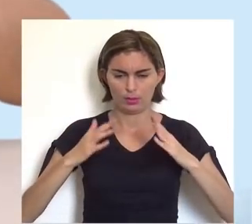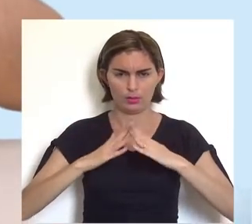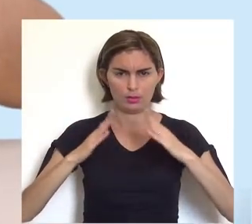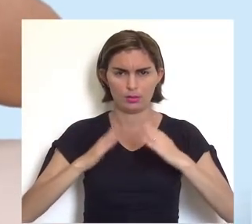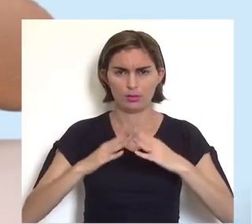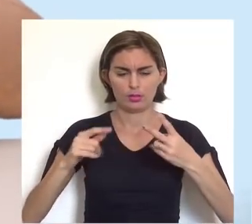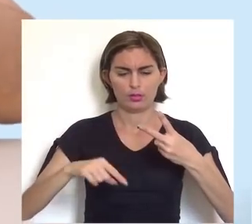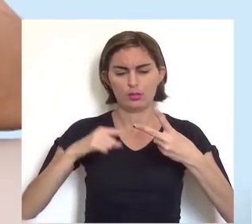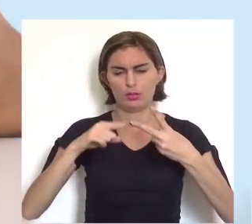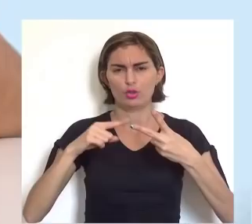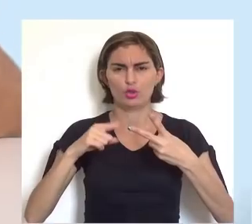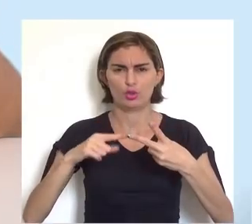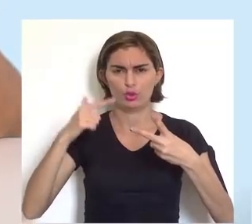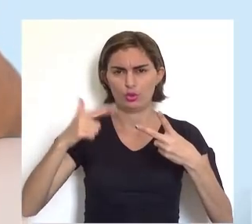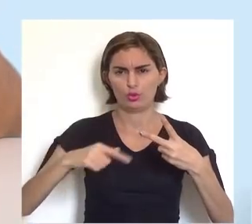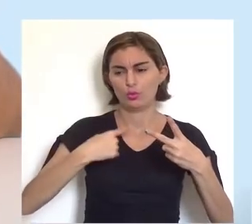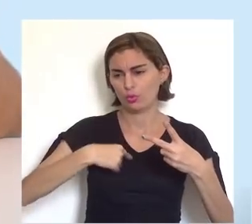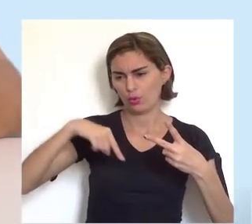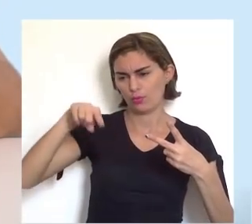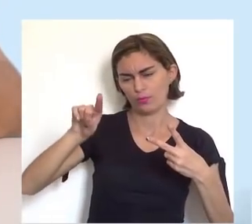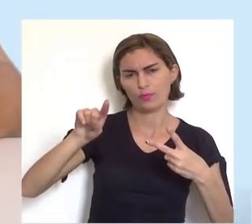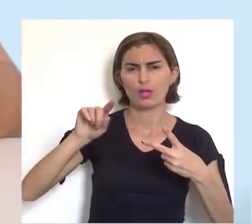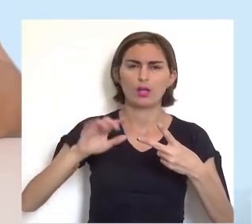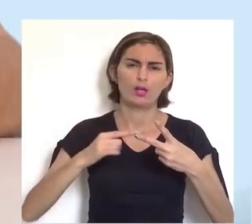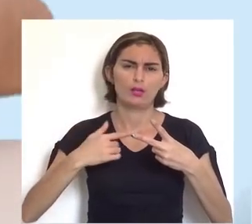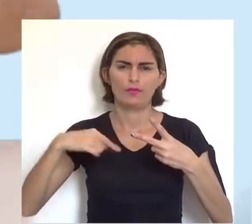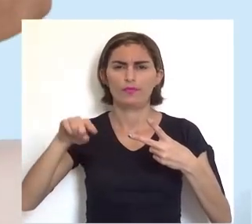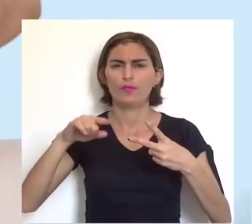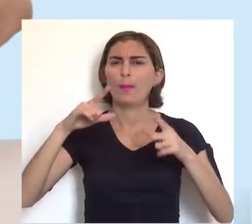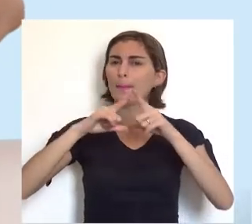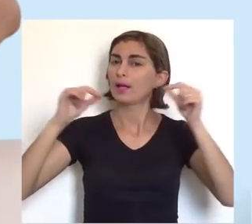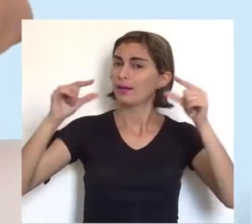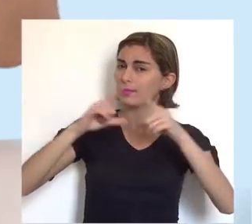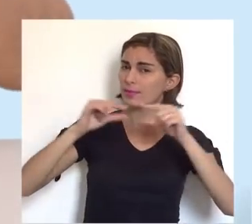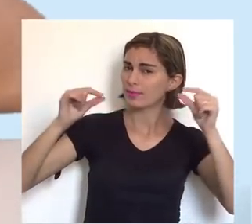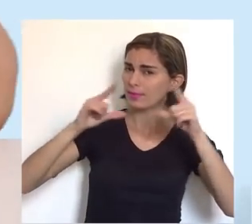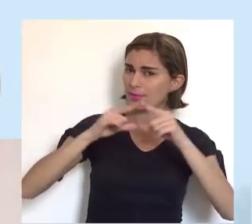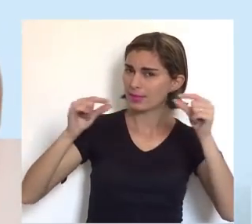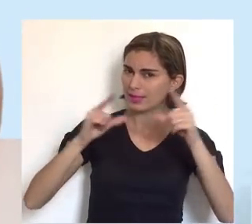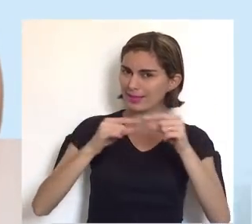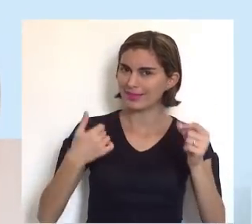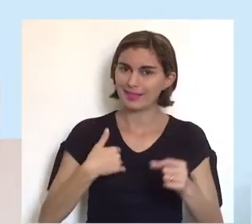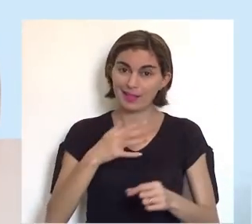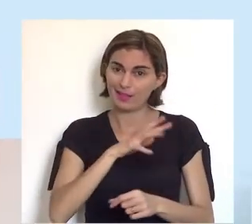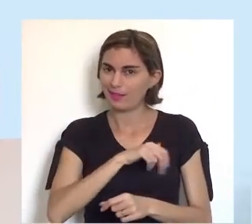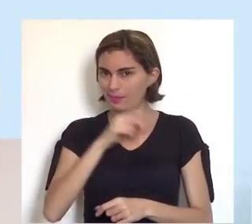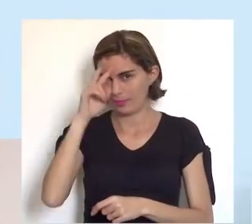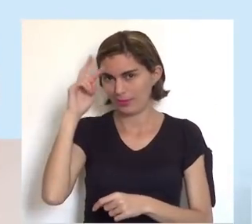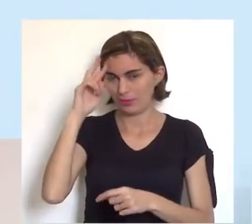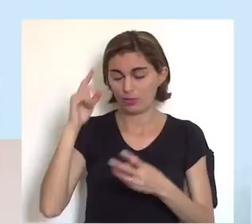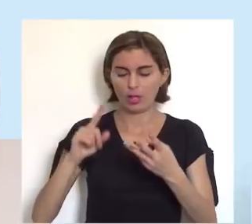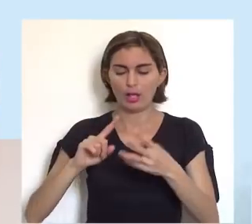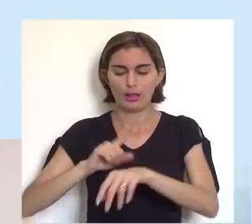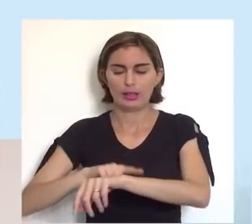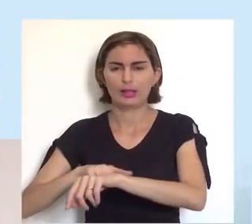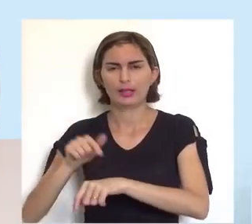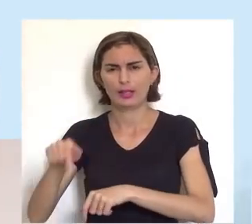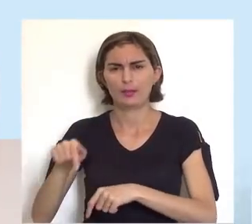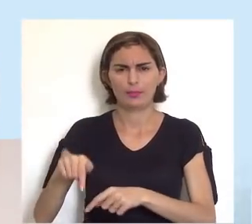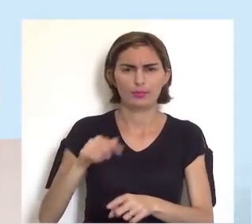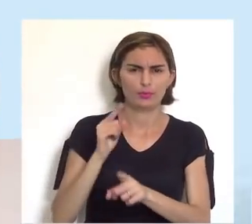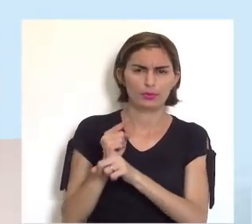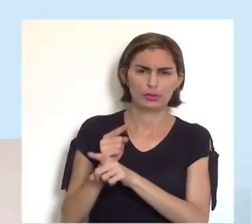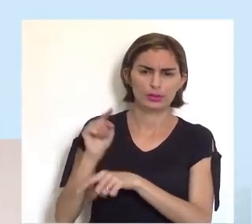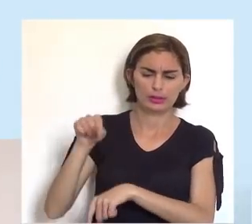meu segundo lugar, para onde eles vão, provavelmente. Eles vão para Brasília. Eu tô adorando essa história. E o tempo, a gente vai descobrir agora